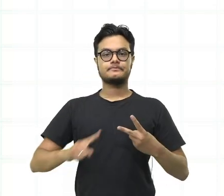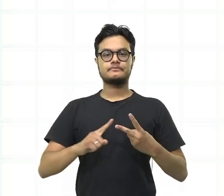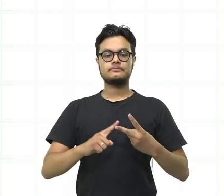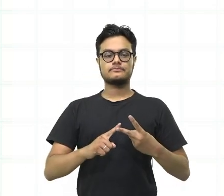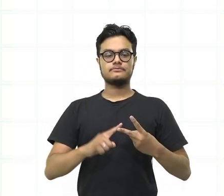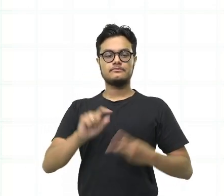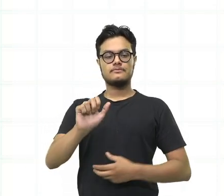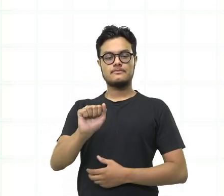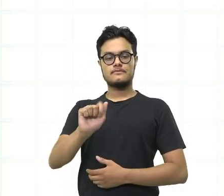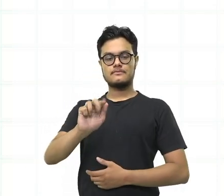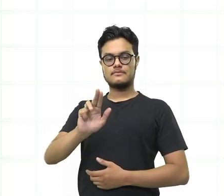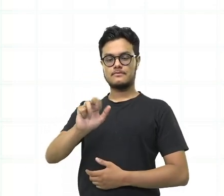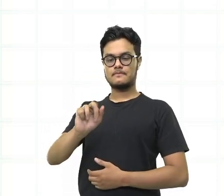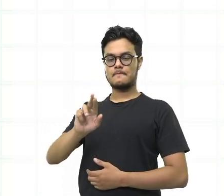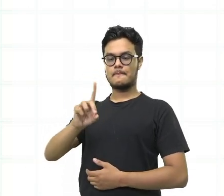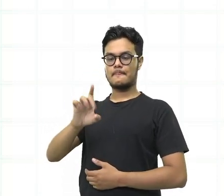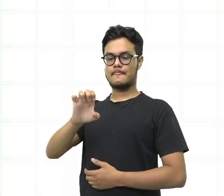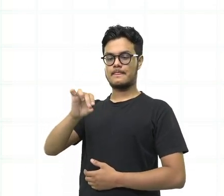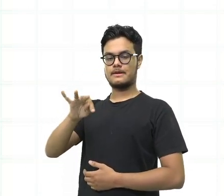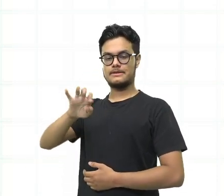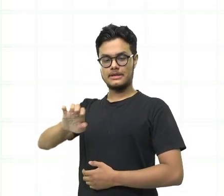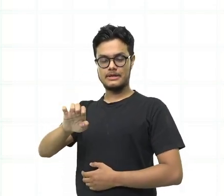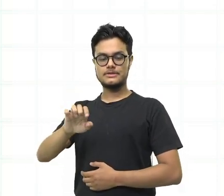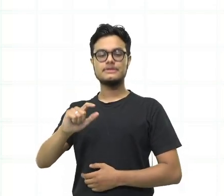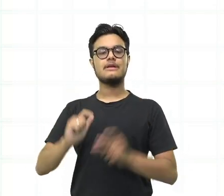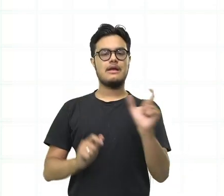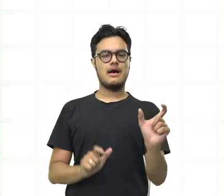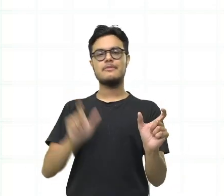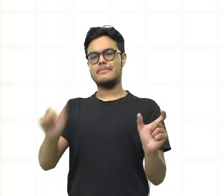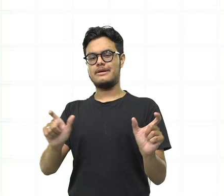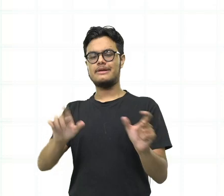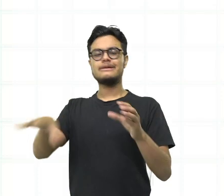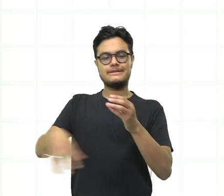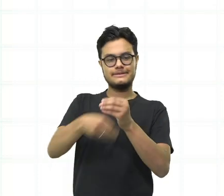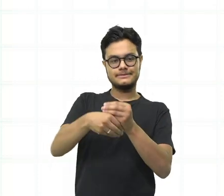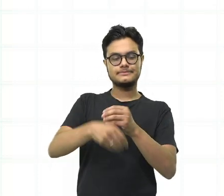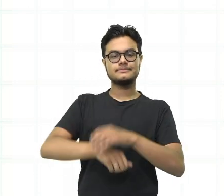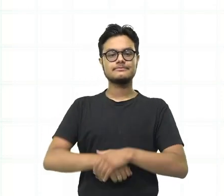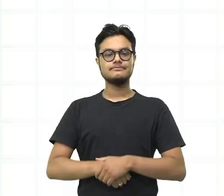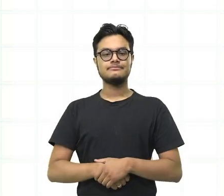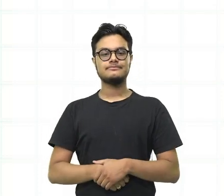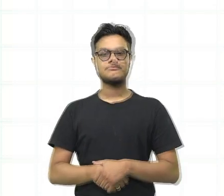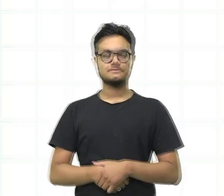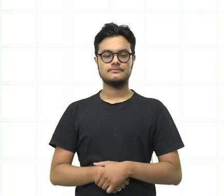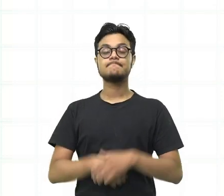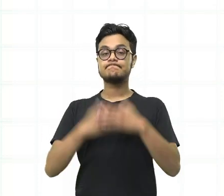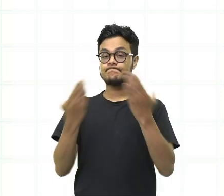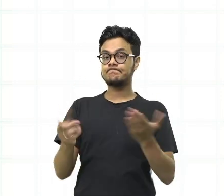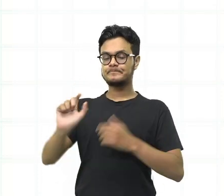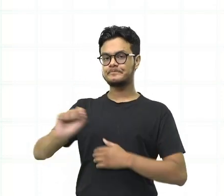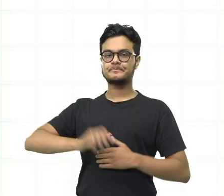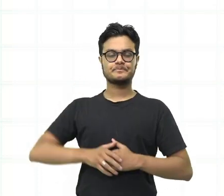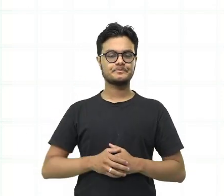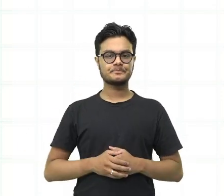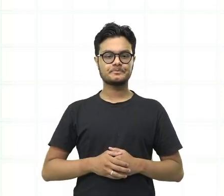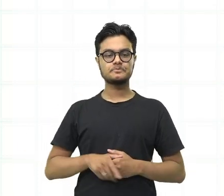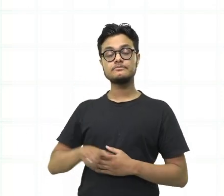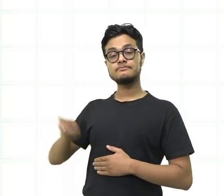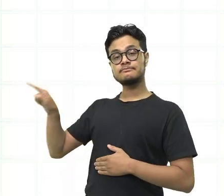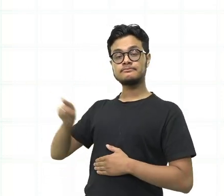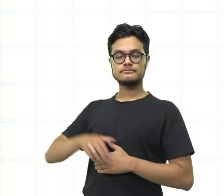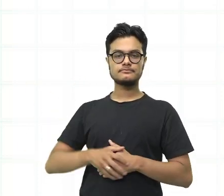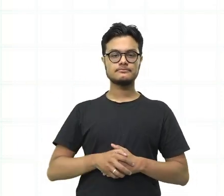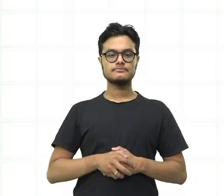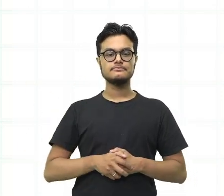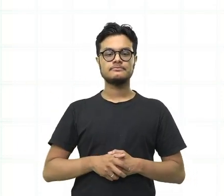Aguardente. Aguardente, nós temos a água mais o ardente. E aí, o que eu faço? Né?